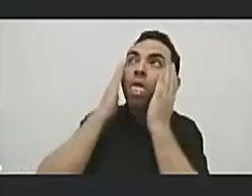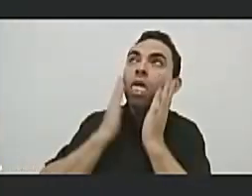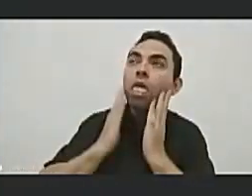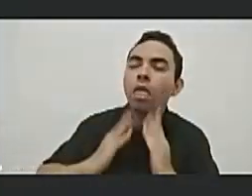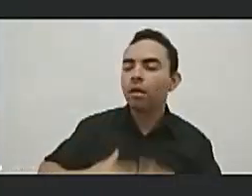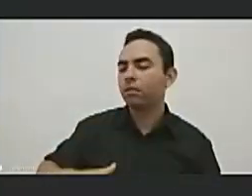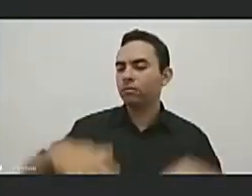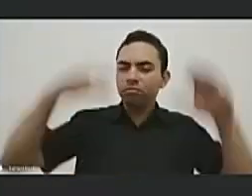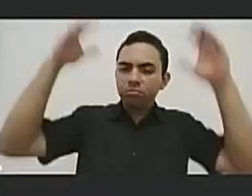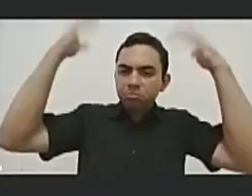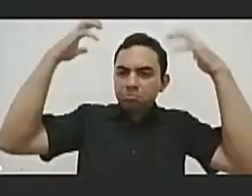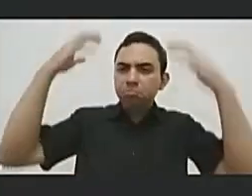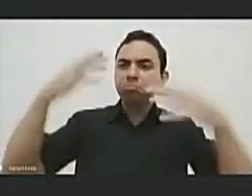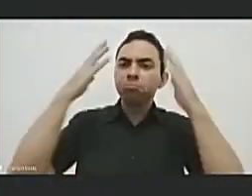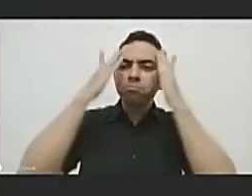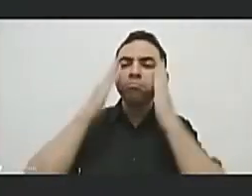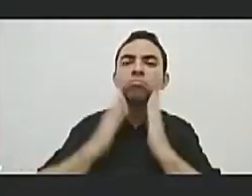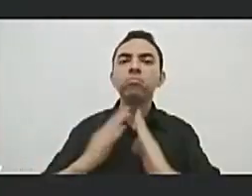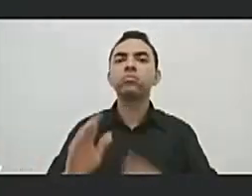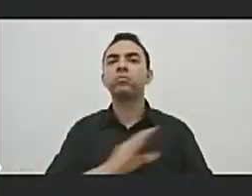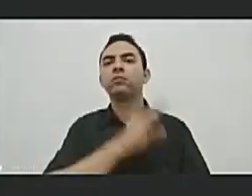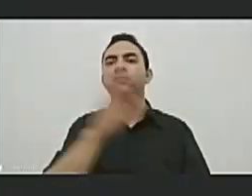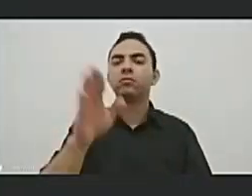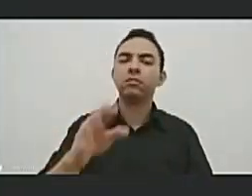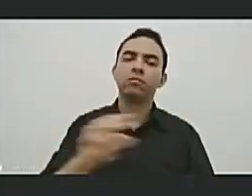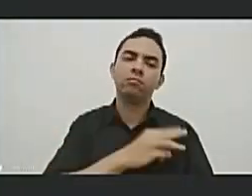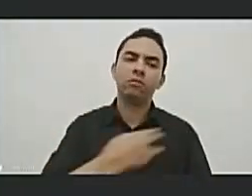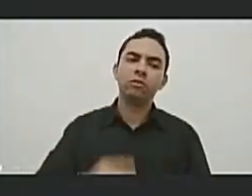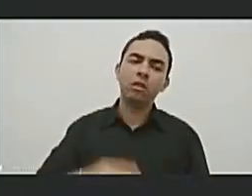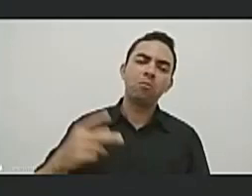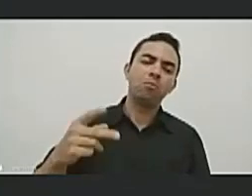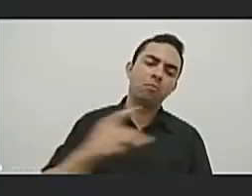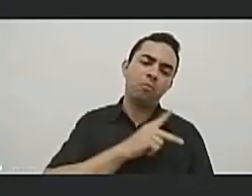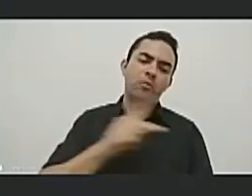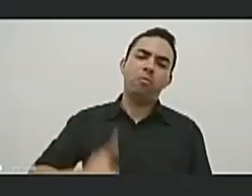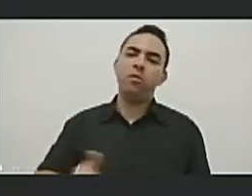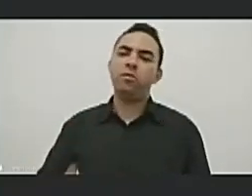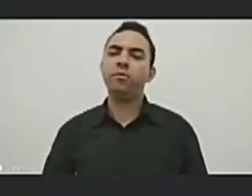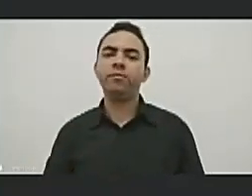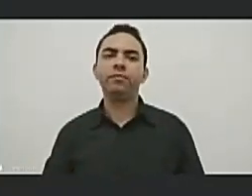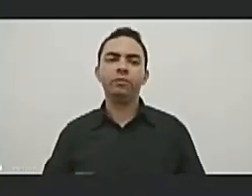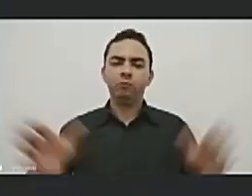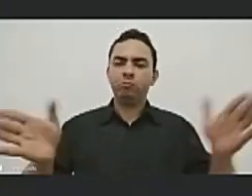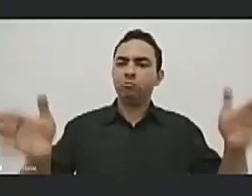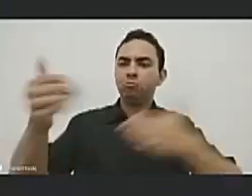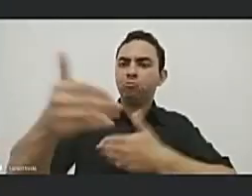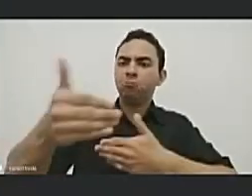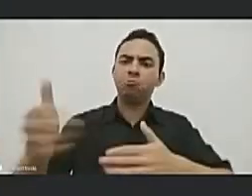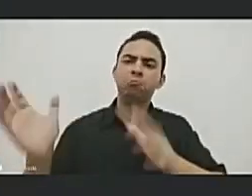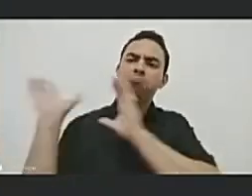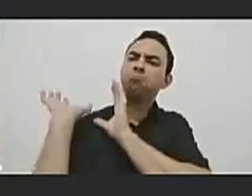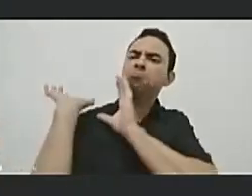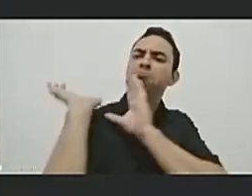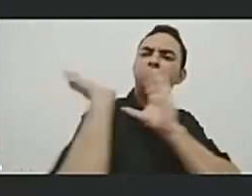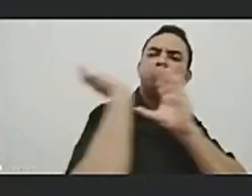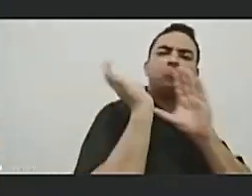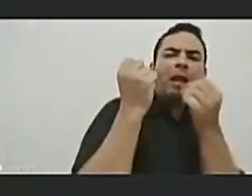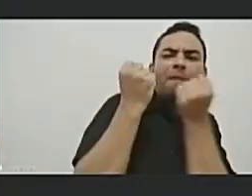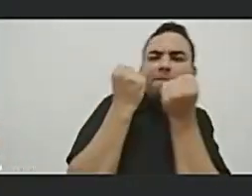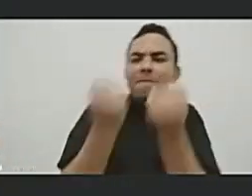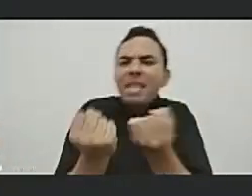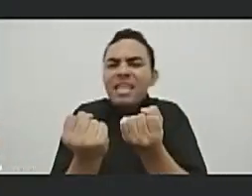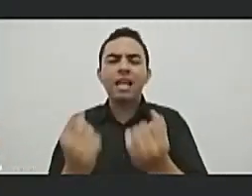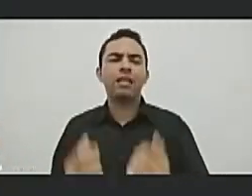de vir do Ministério Público carregando caixas pesadas mães mulheres e fomos Fazer